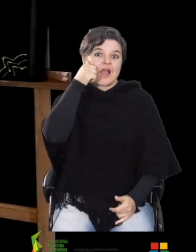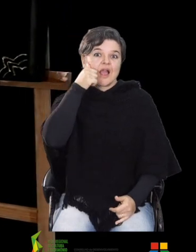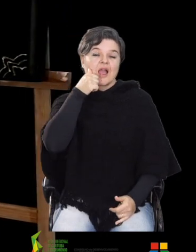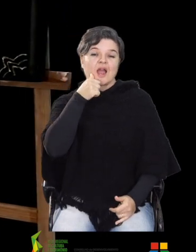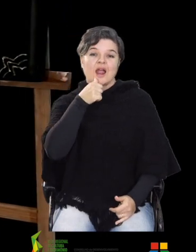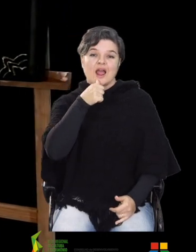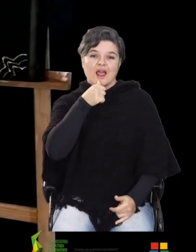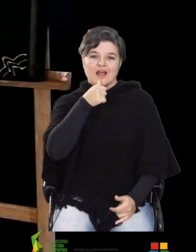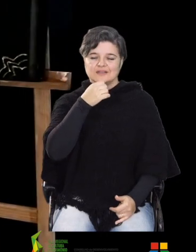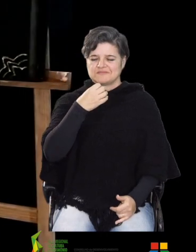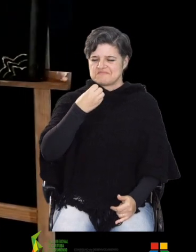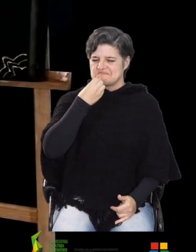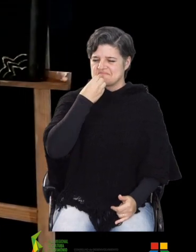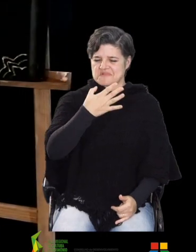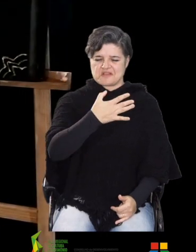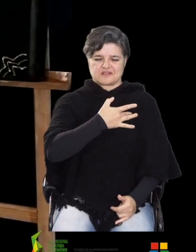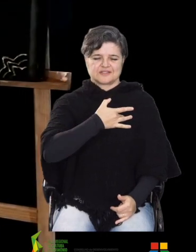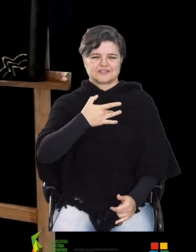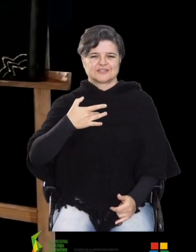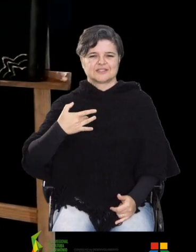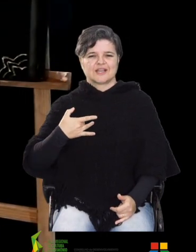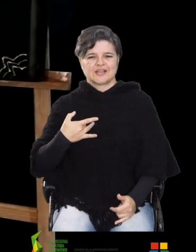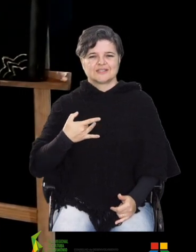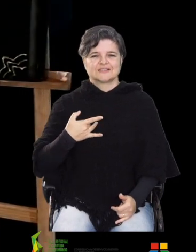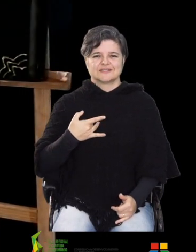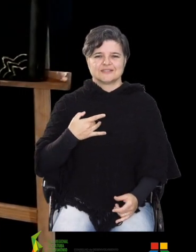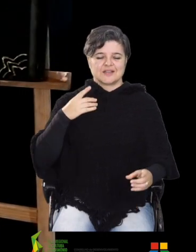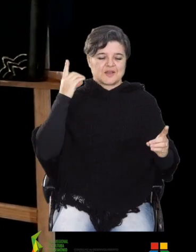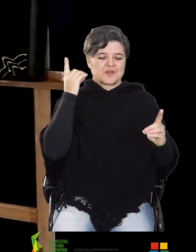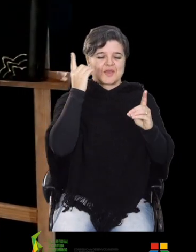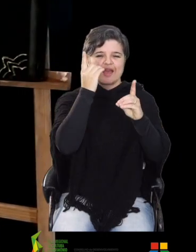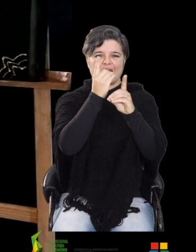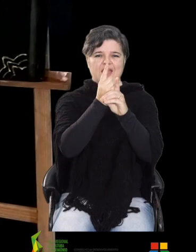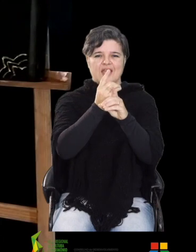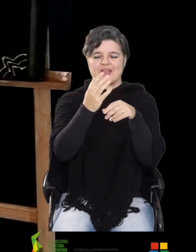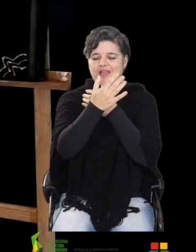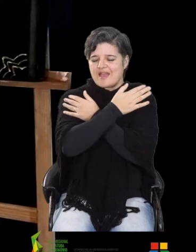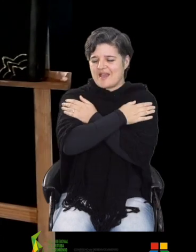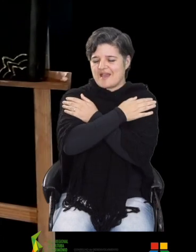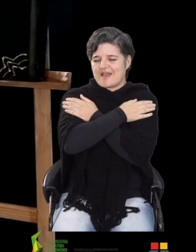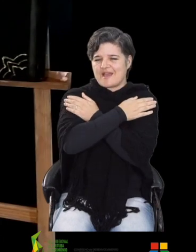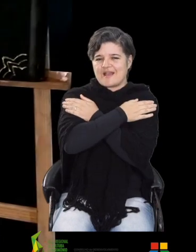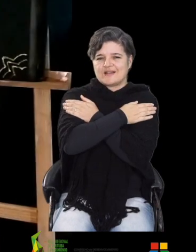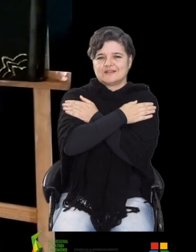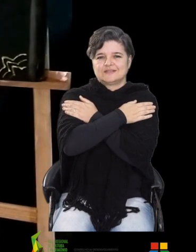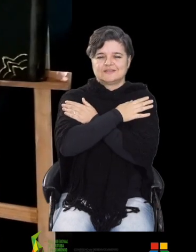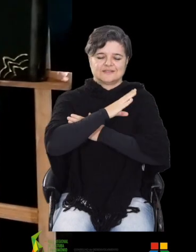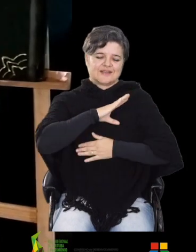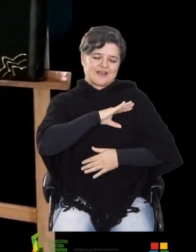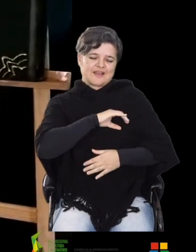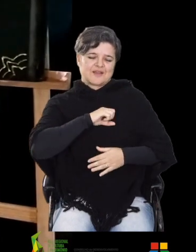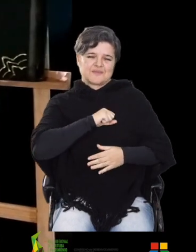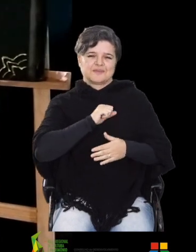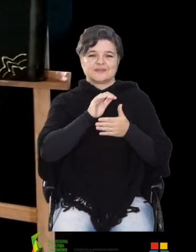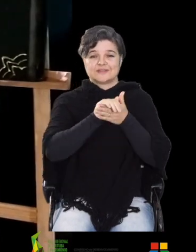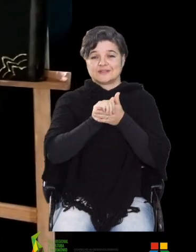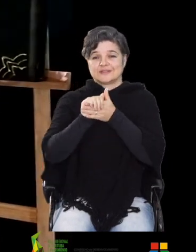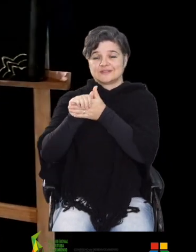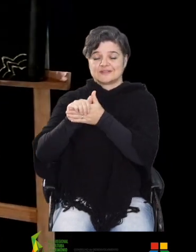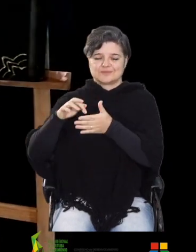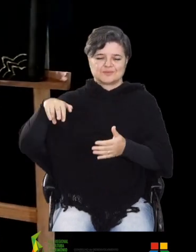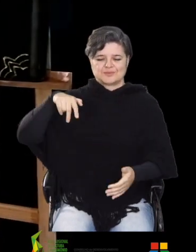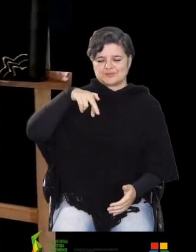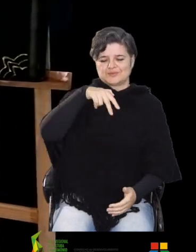completamente melhorou as duas deram-se um forte abraço e deram-se as mãos e saíram